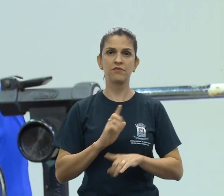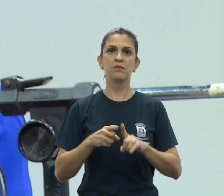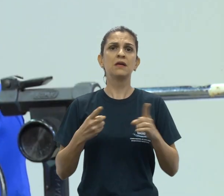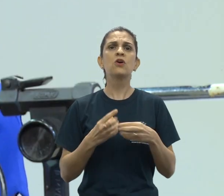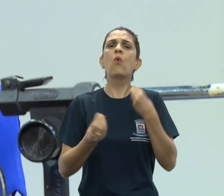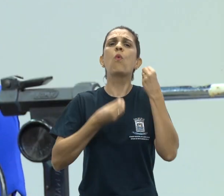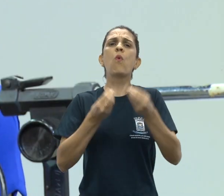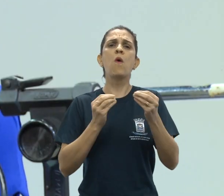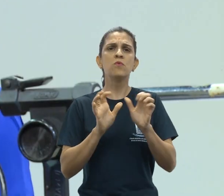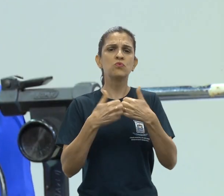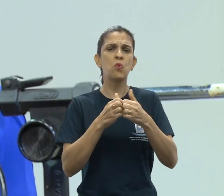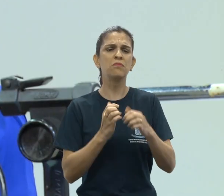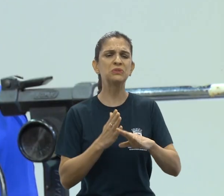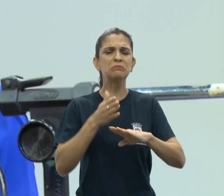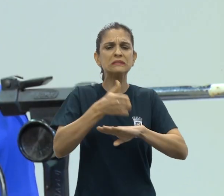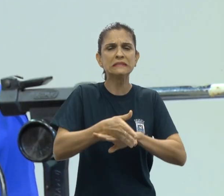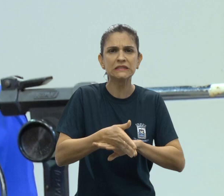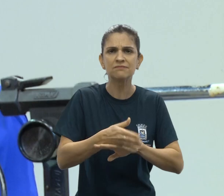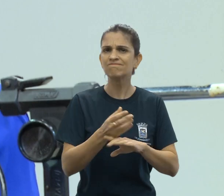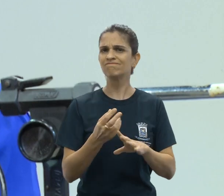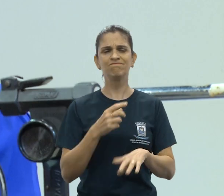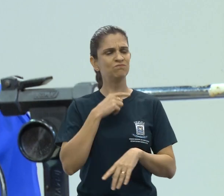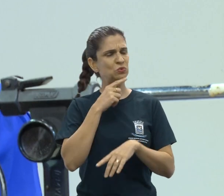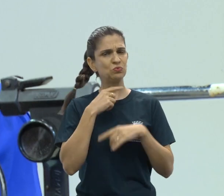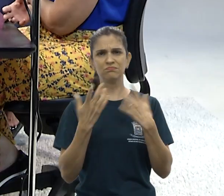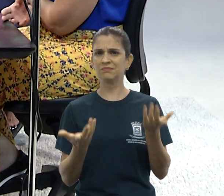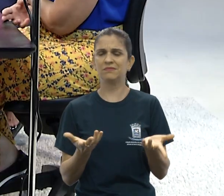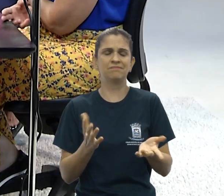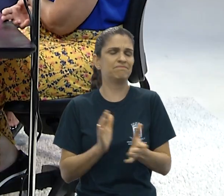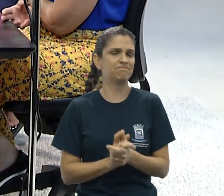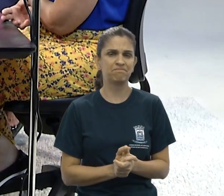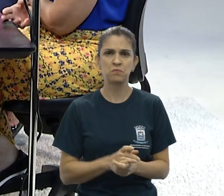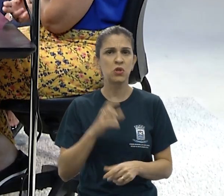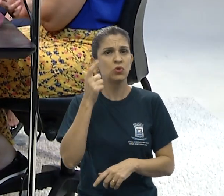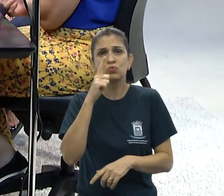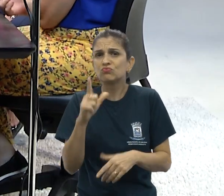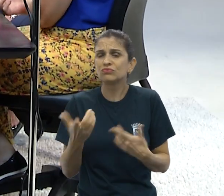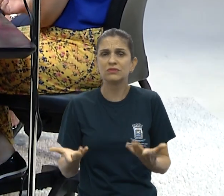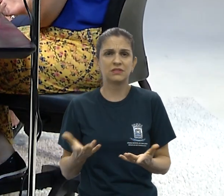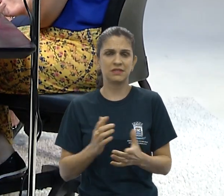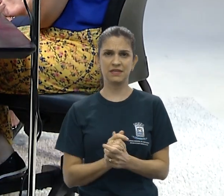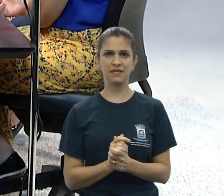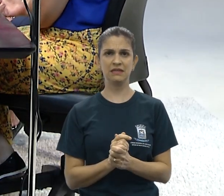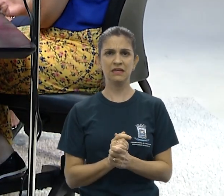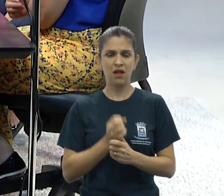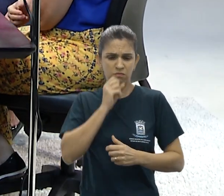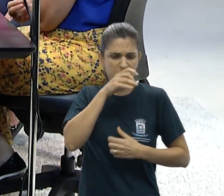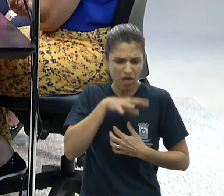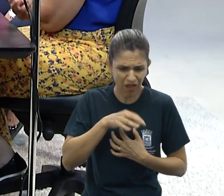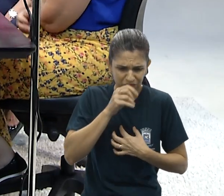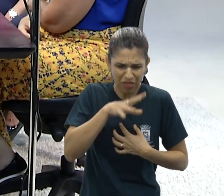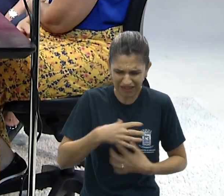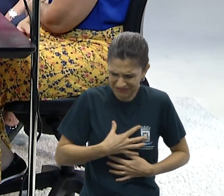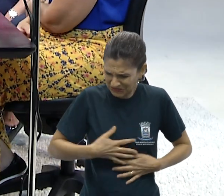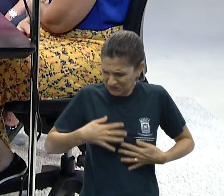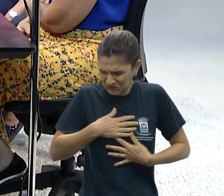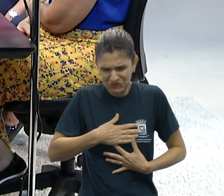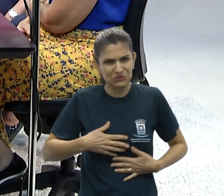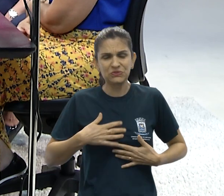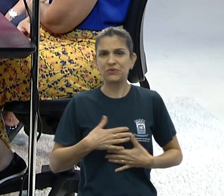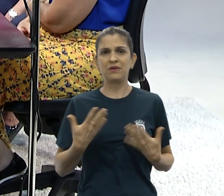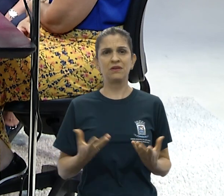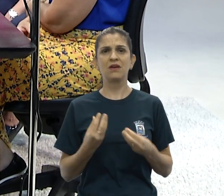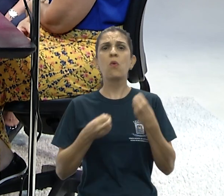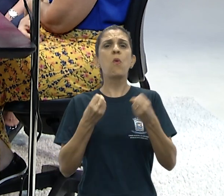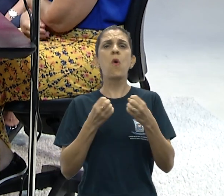Eu vomitava o tempo todo. Como é que eu ia pegar um coletivo? Eu morava no bairro Mambaí para ir lá no HU. Pensa quantos ônibus que você